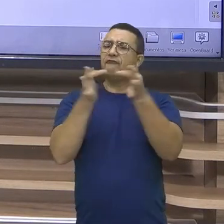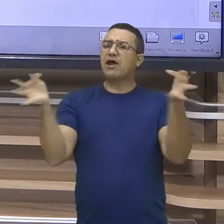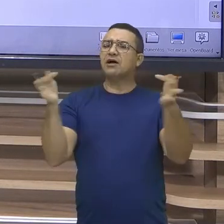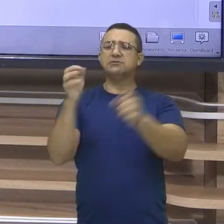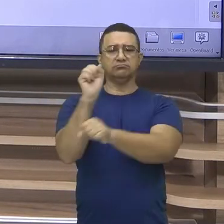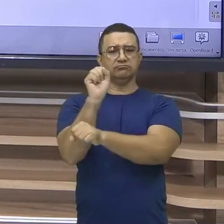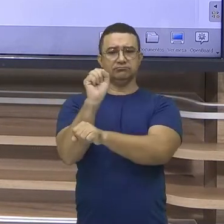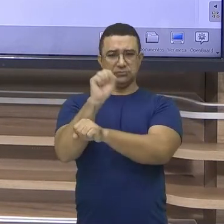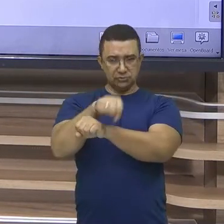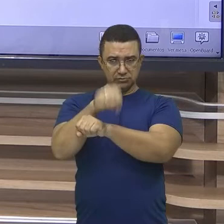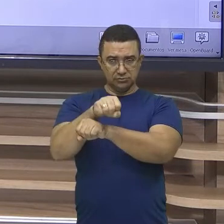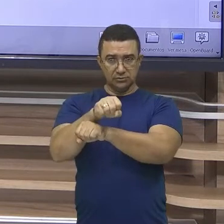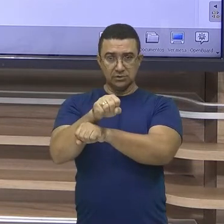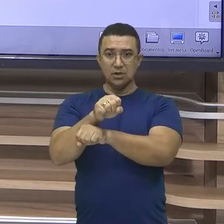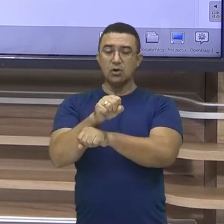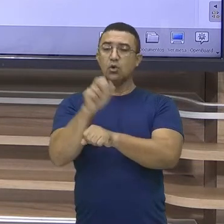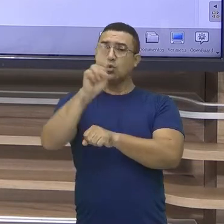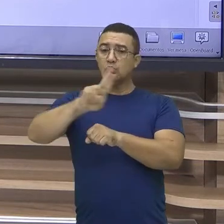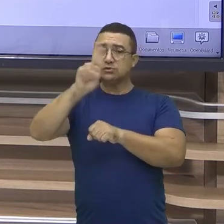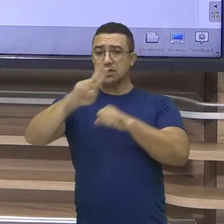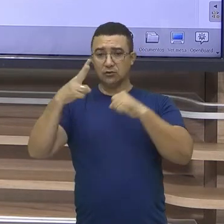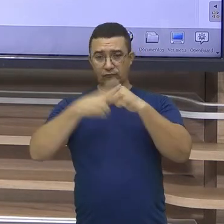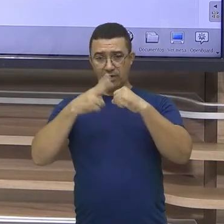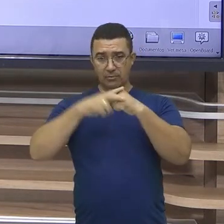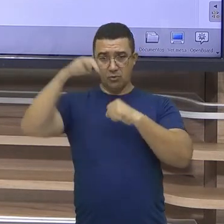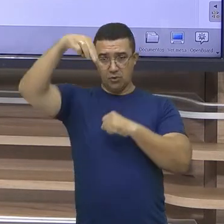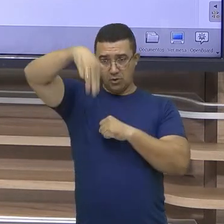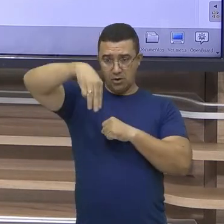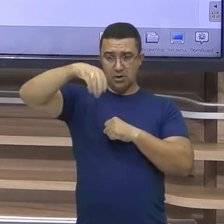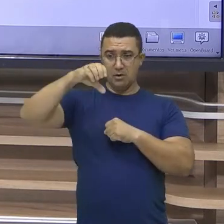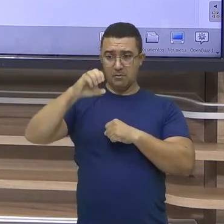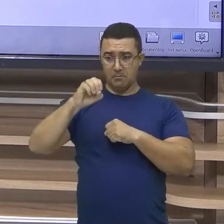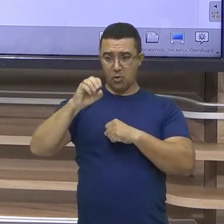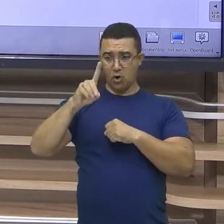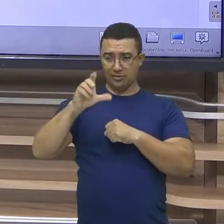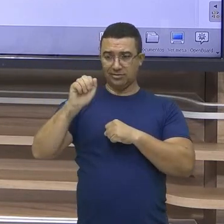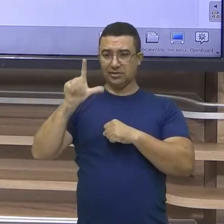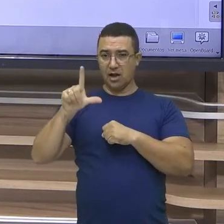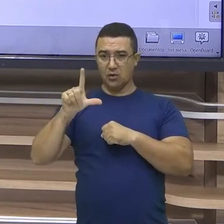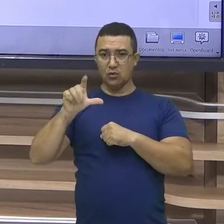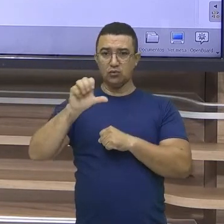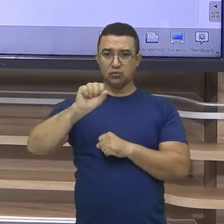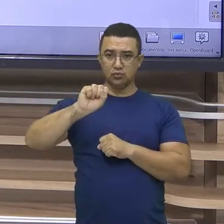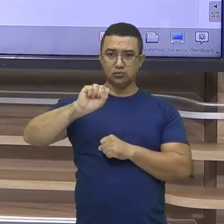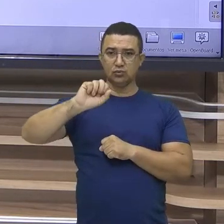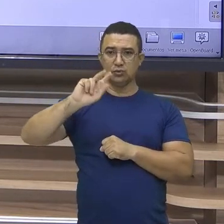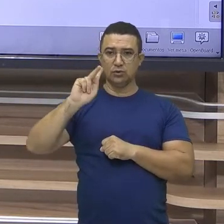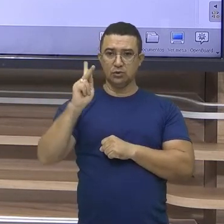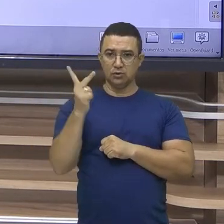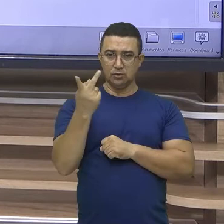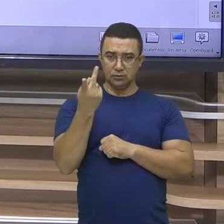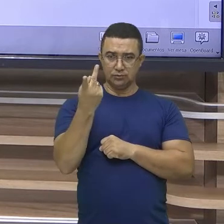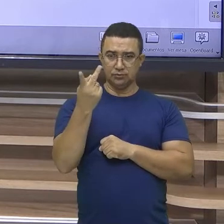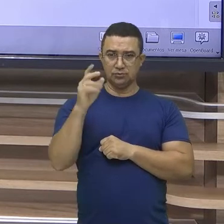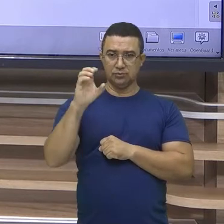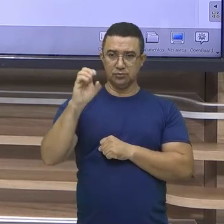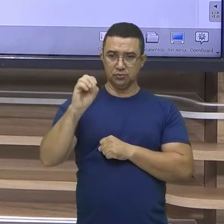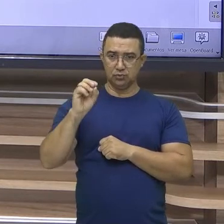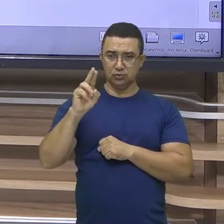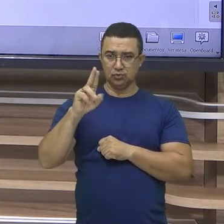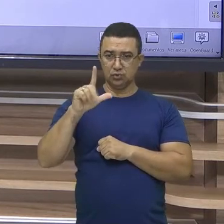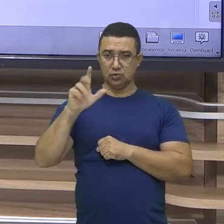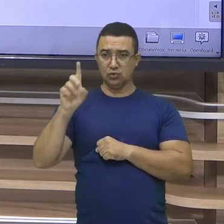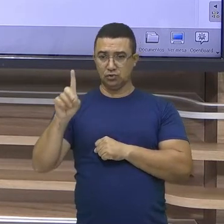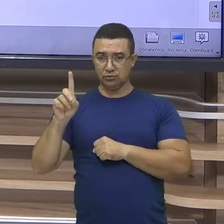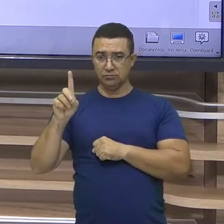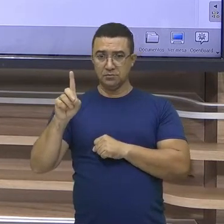should, não é diferente, tá? Ele é um verbo modal, né, que ele vai ser introduzido então ali dentro das frases, mas